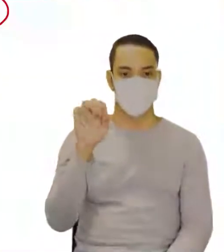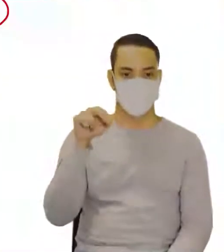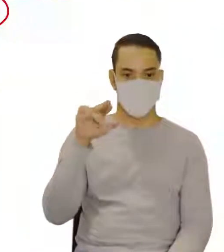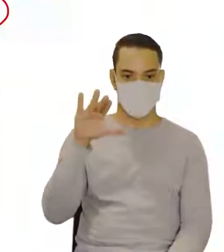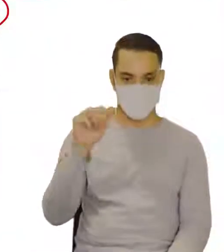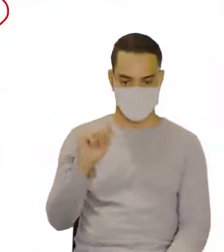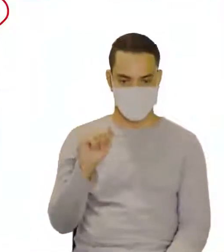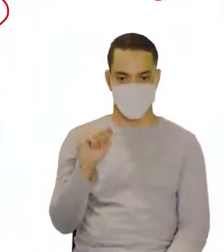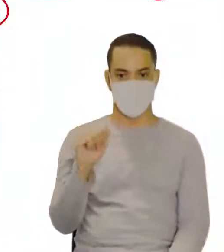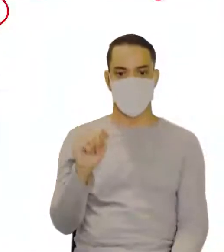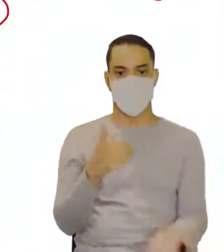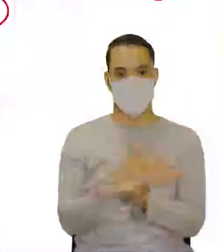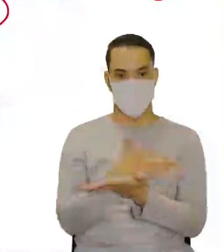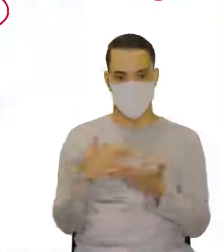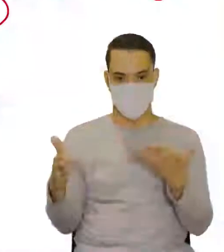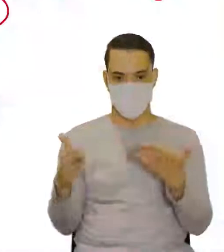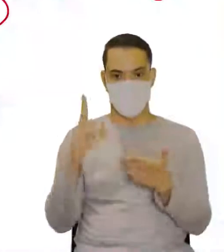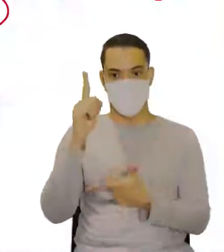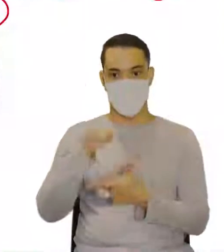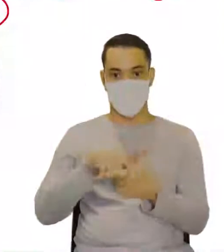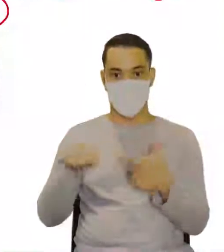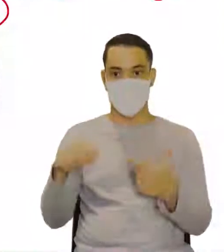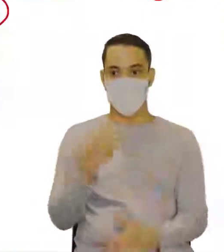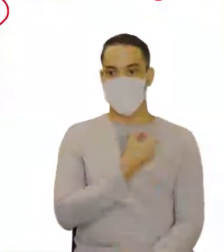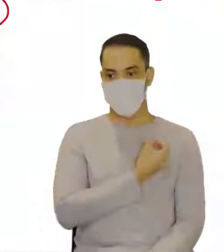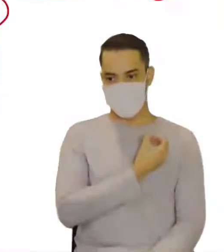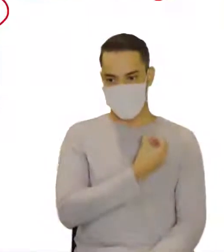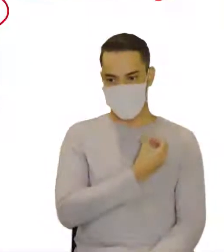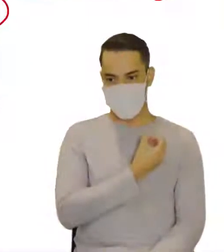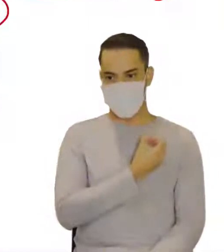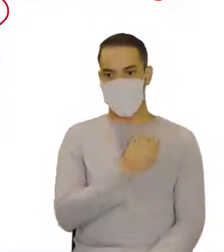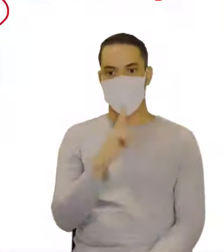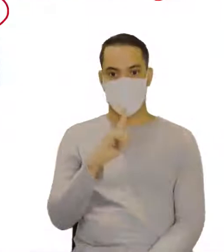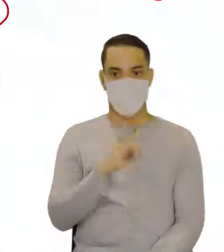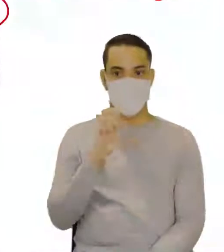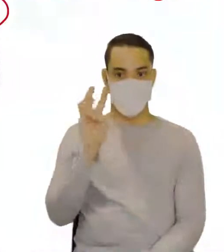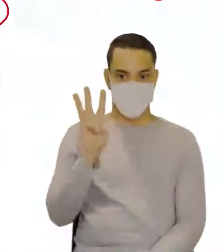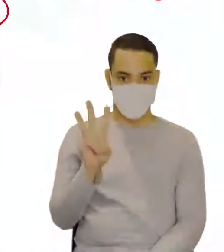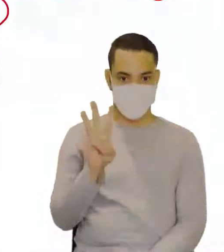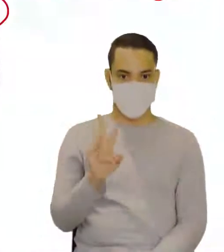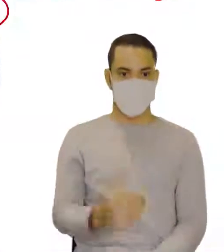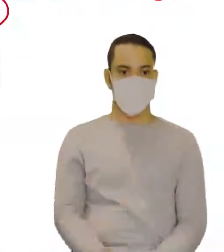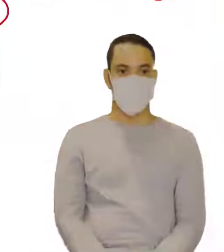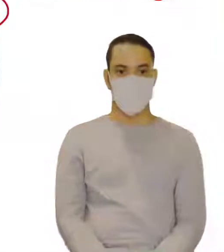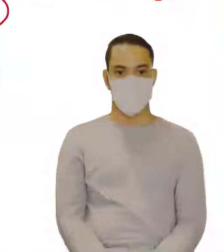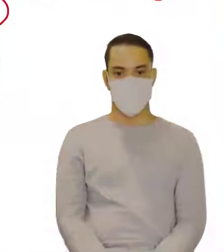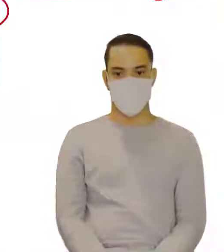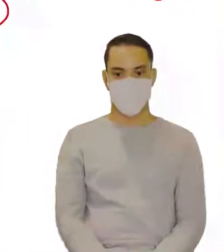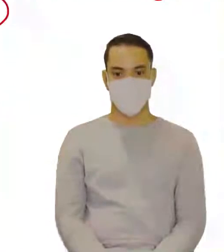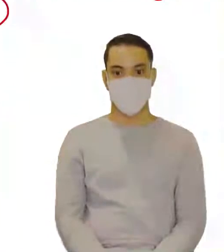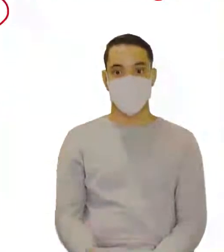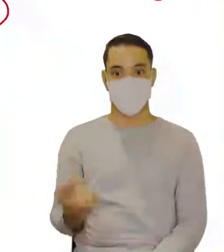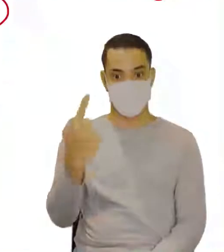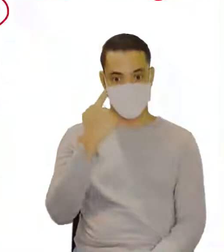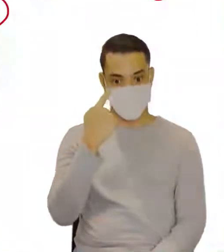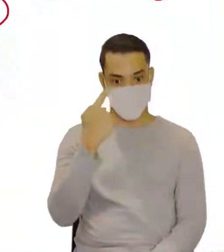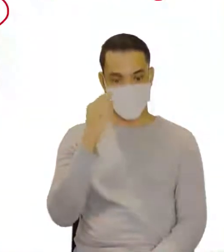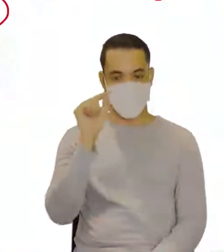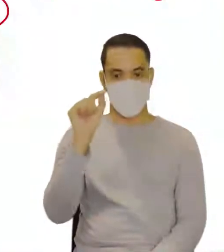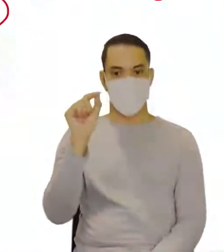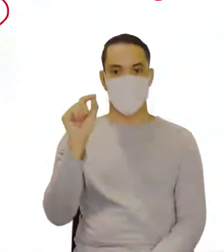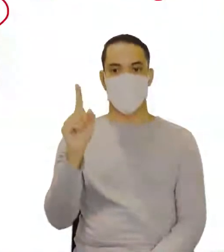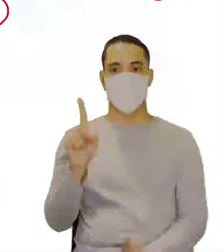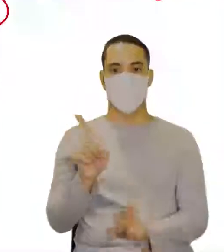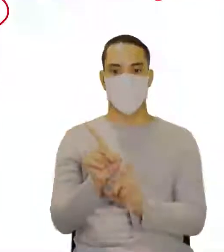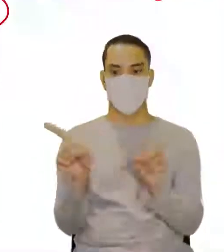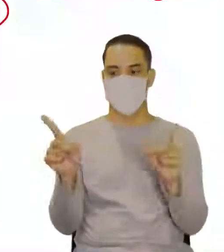é a resistência inicial dividido pelo número. Nesse caso aqui nós temos 3, né? Observe que os polos